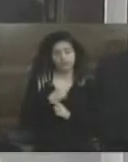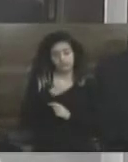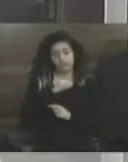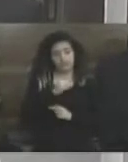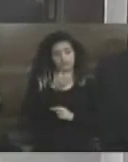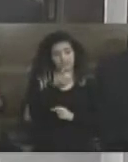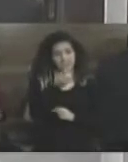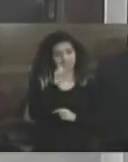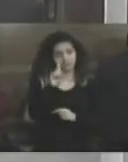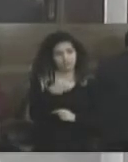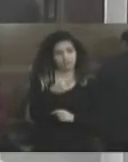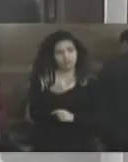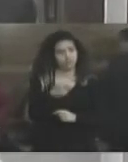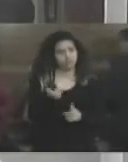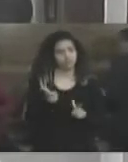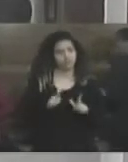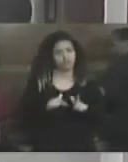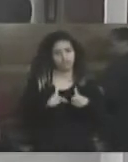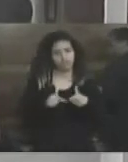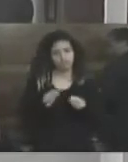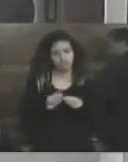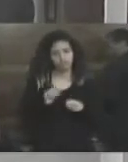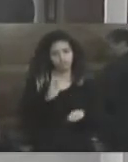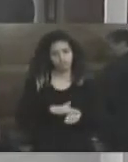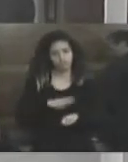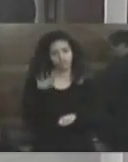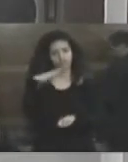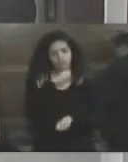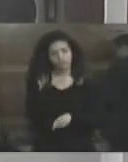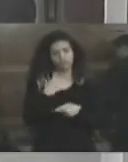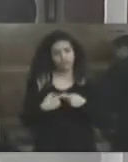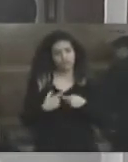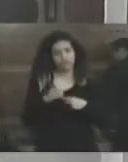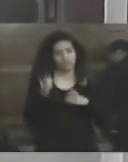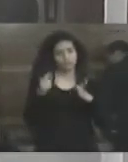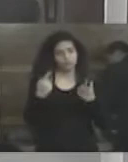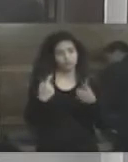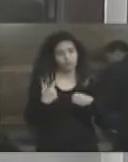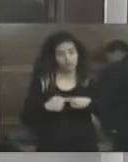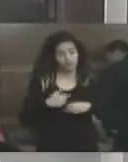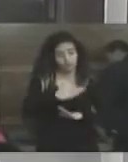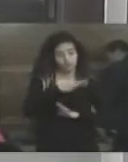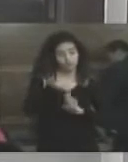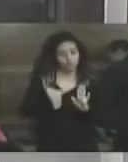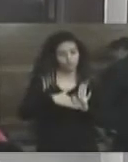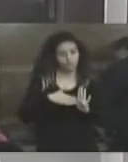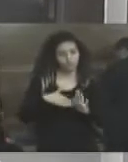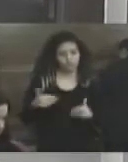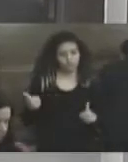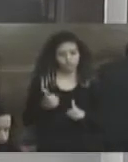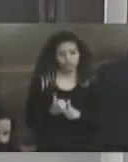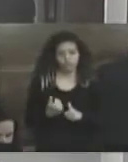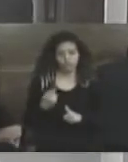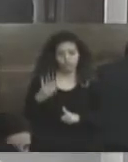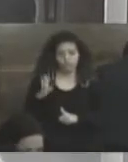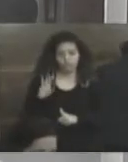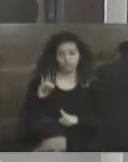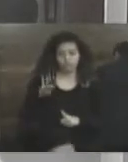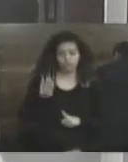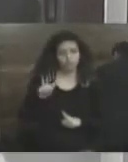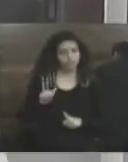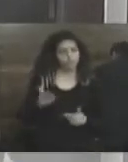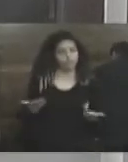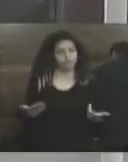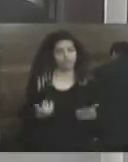mil, gente, que ele se mobilize para fazer mais rápido, porque é um bairro inteiro, para trocar uma bomba, para fazer a manutenção, é muito